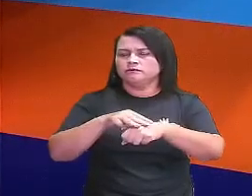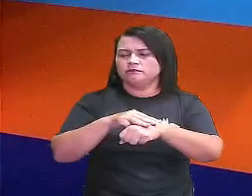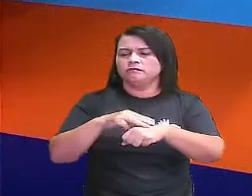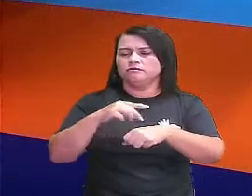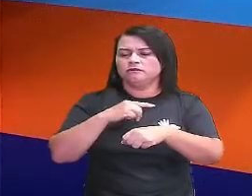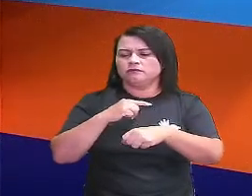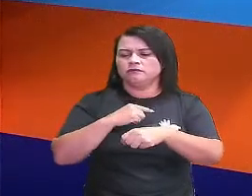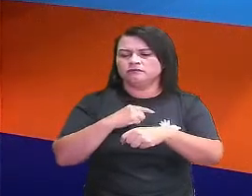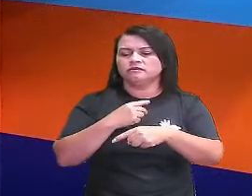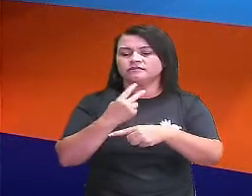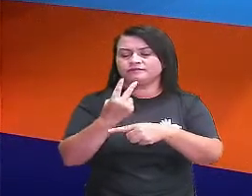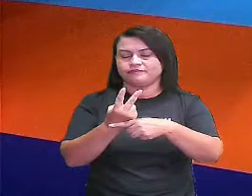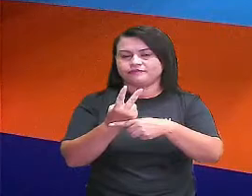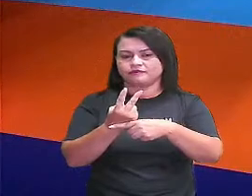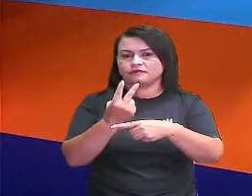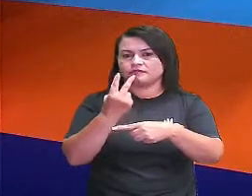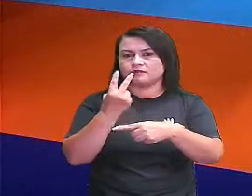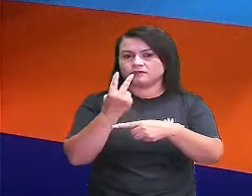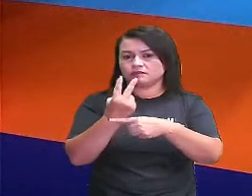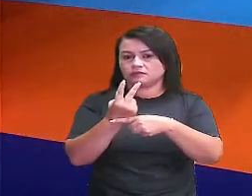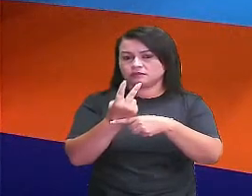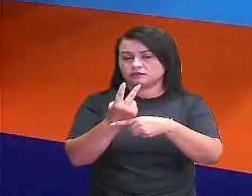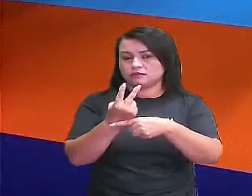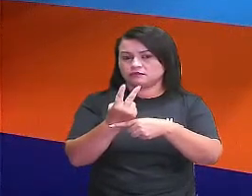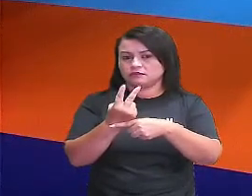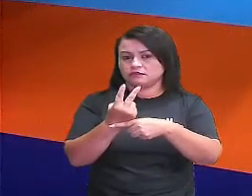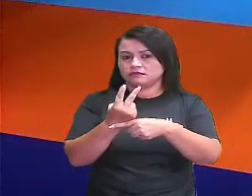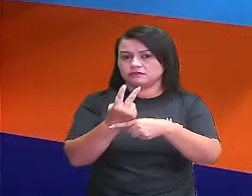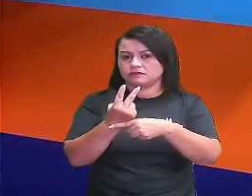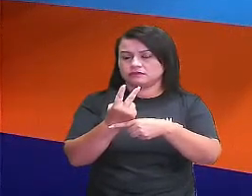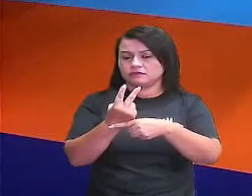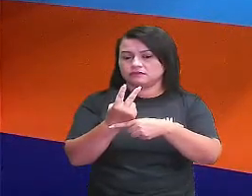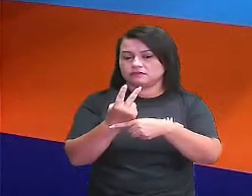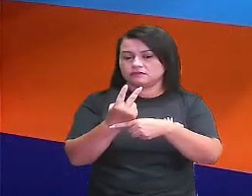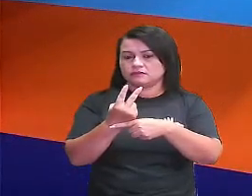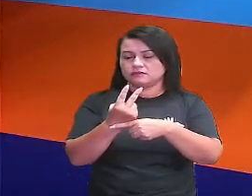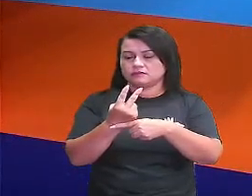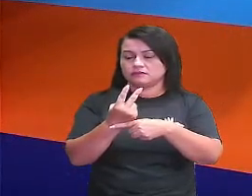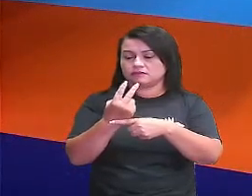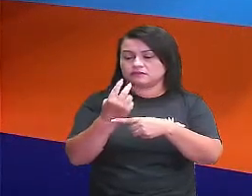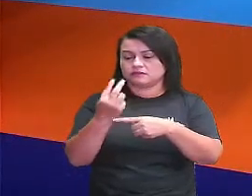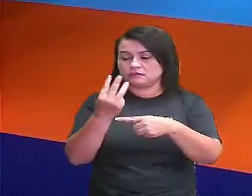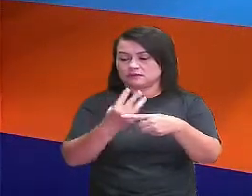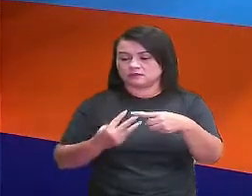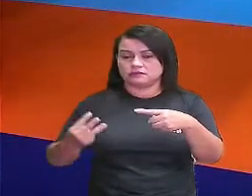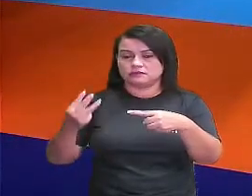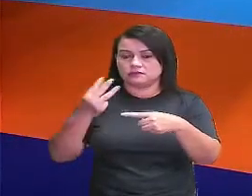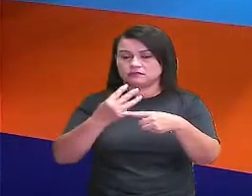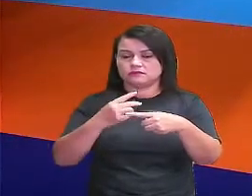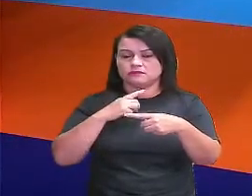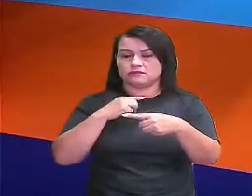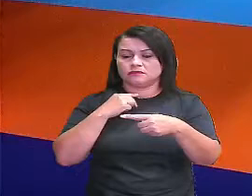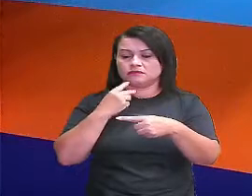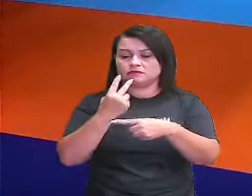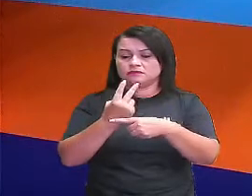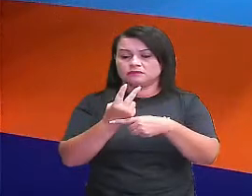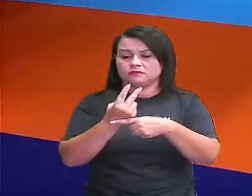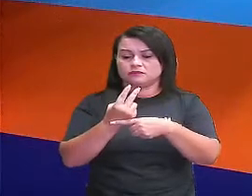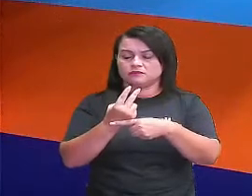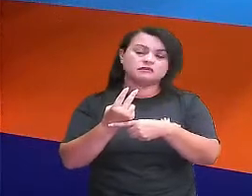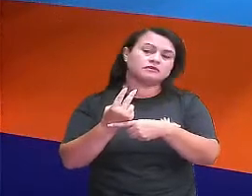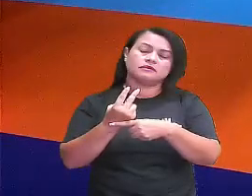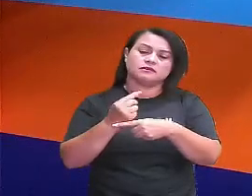partes pintadas de marrom, né? Então, eu tenho 2 partes das 3, tá? Então, eu vou lá e escrevo